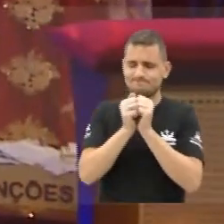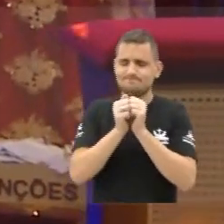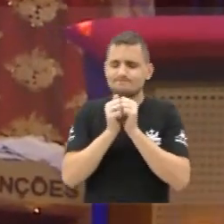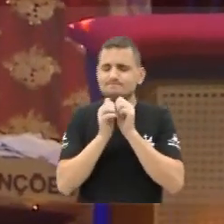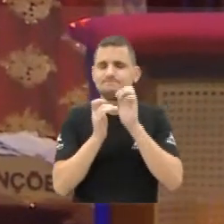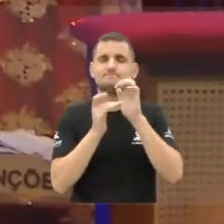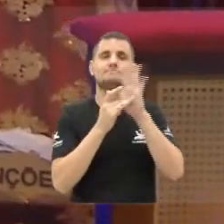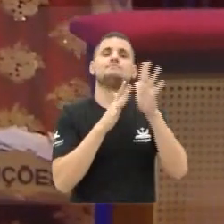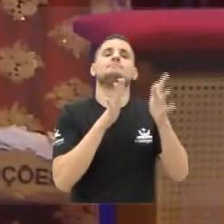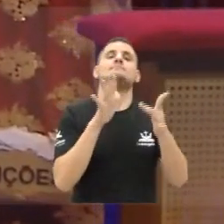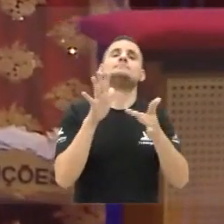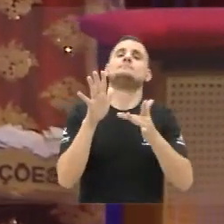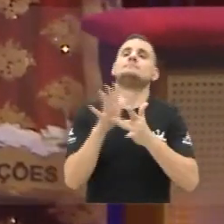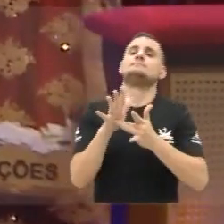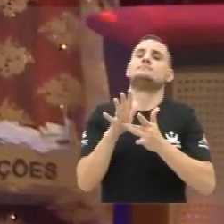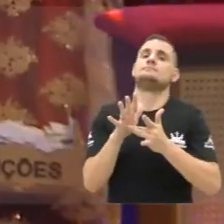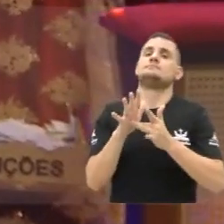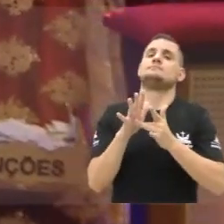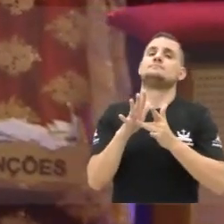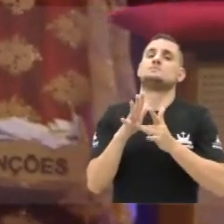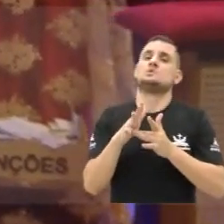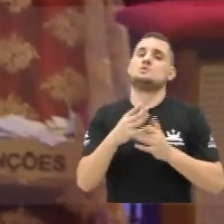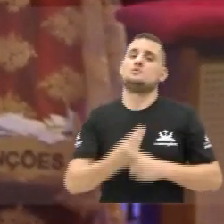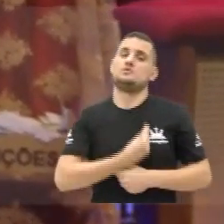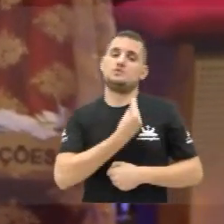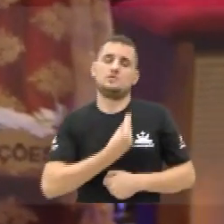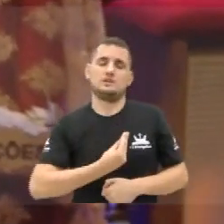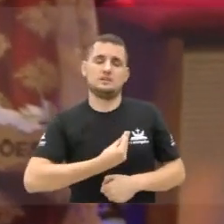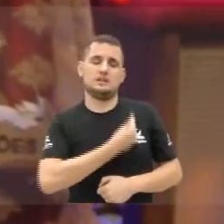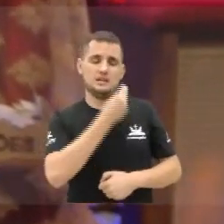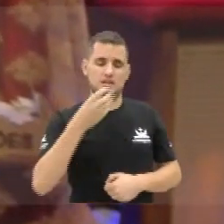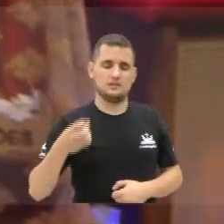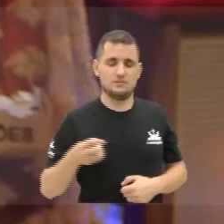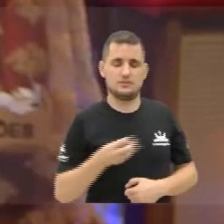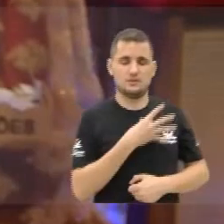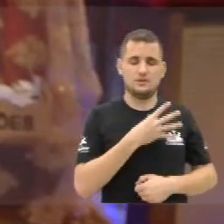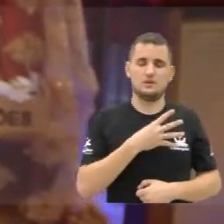atrairei a mim e te